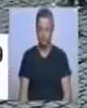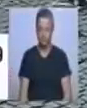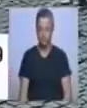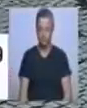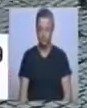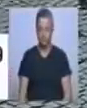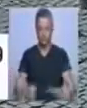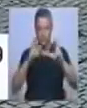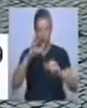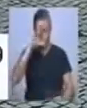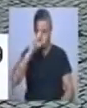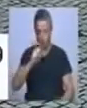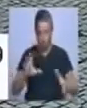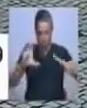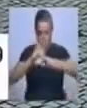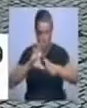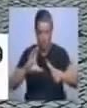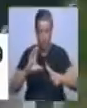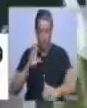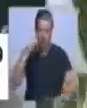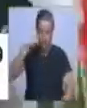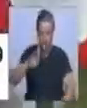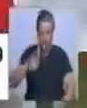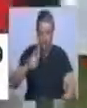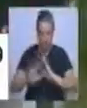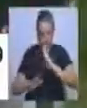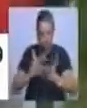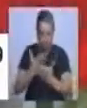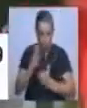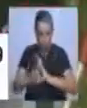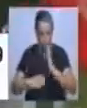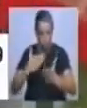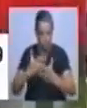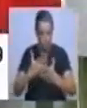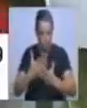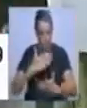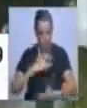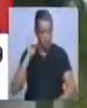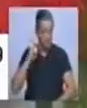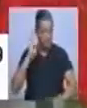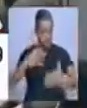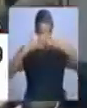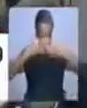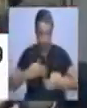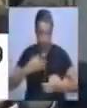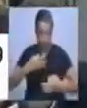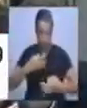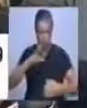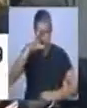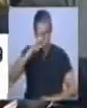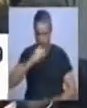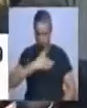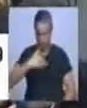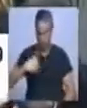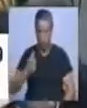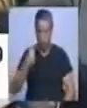Esperam do governo, no encontro marcado para amanhã, a entrega de propostas que os valorizem e dignifiquem. O senhor Ministro da Saúde veio ontem, em